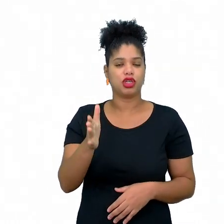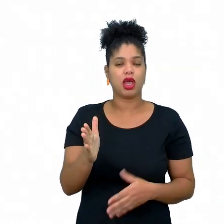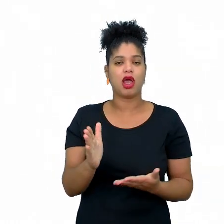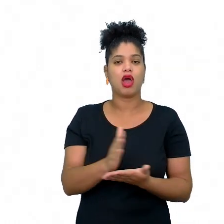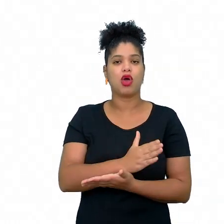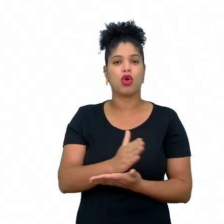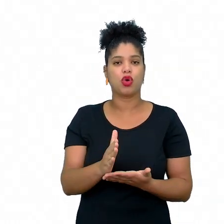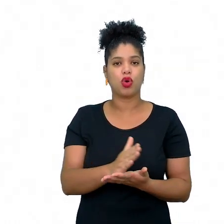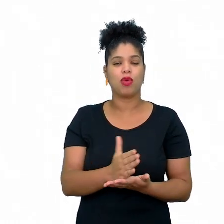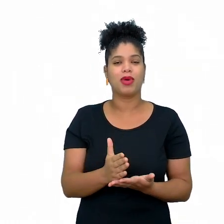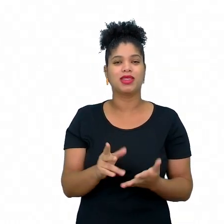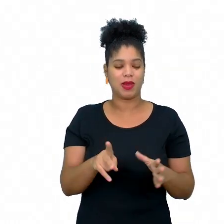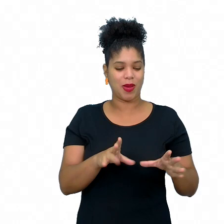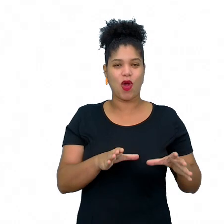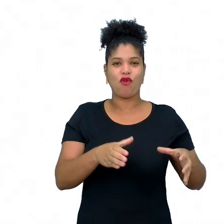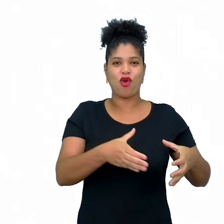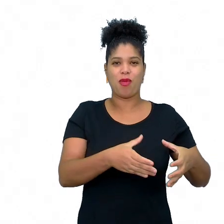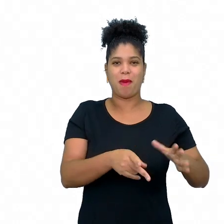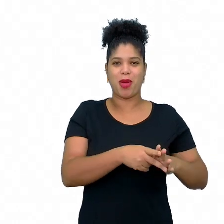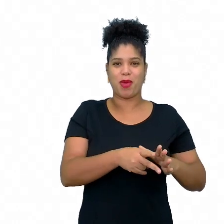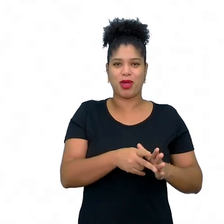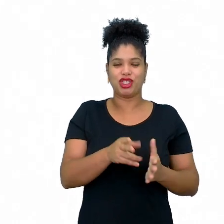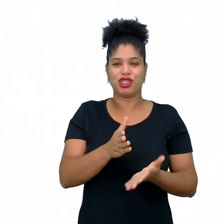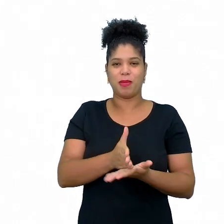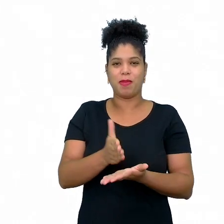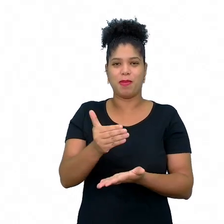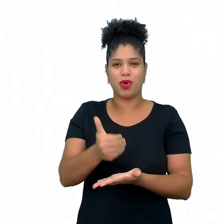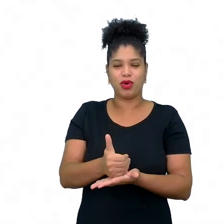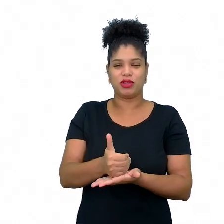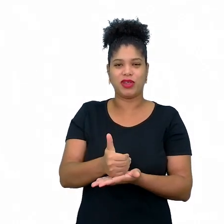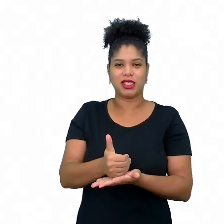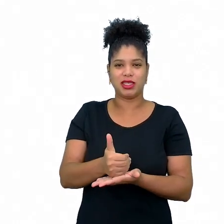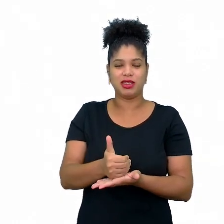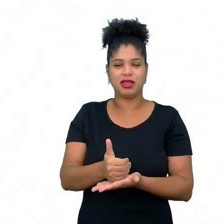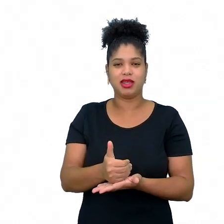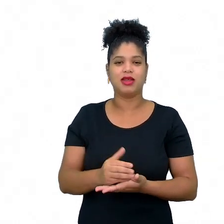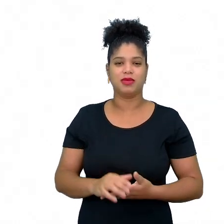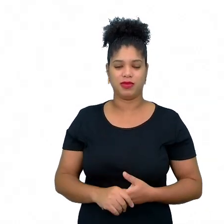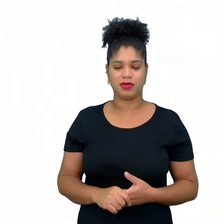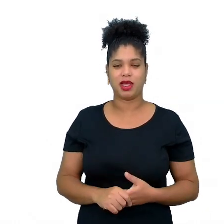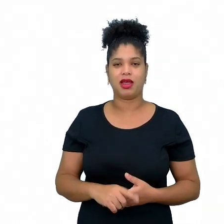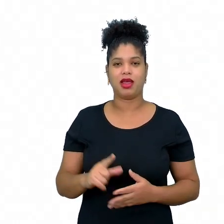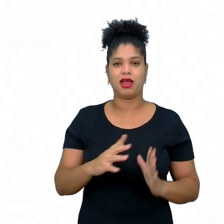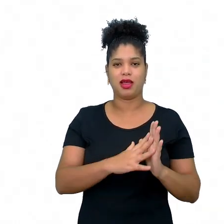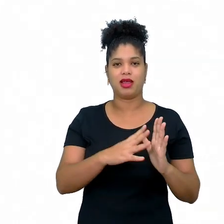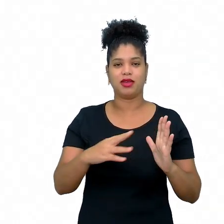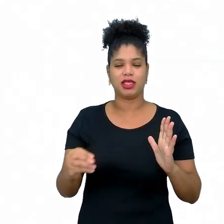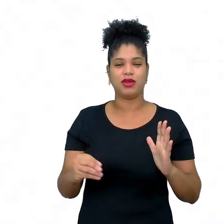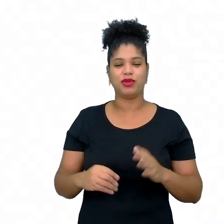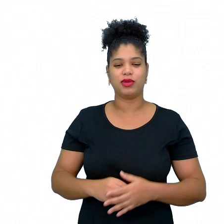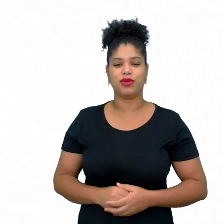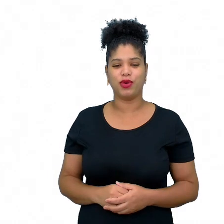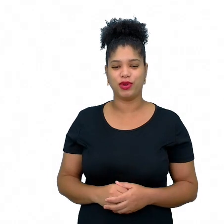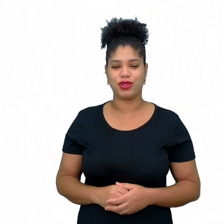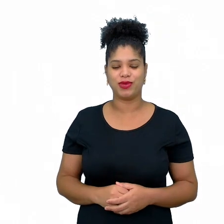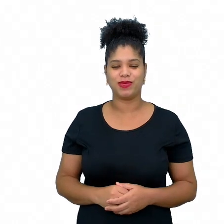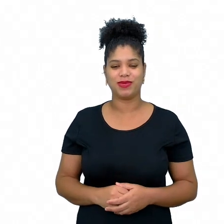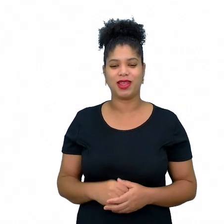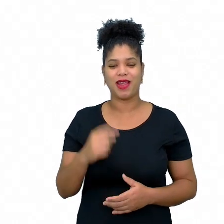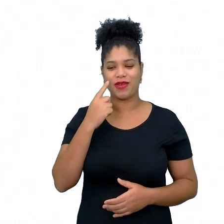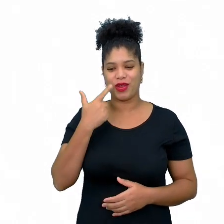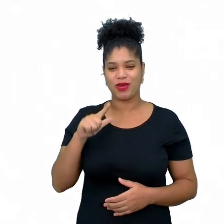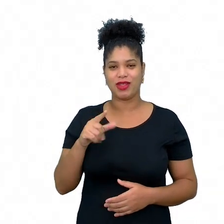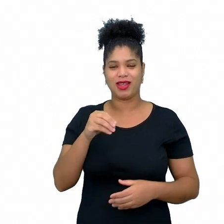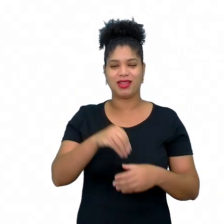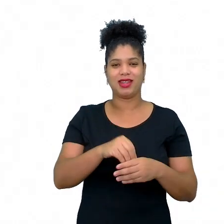algumas formas de bolo, né, porque eu queria também discutir a importância daqueles modelos de forma. E eu levei da minha